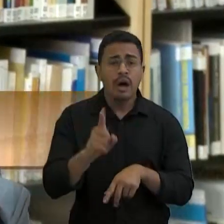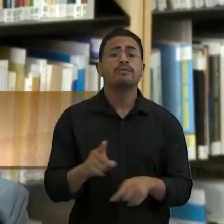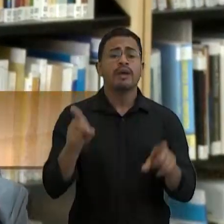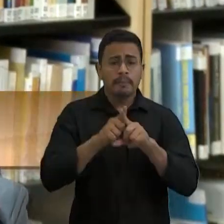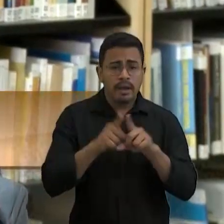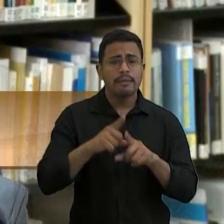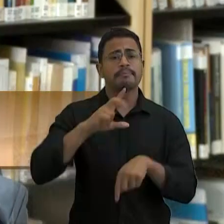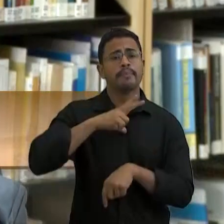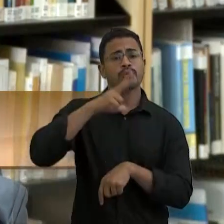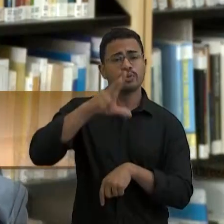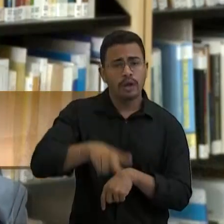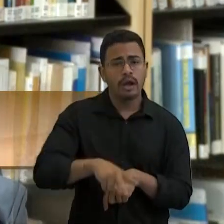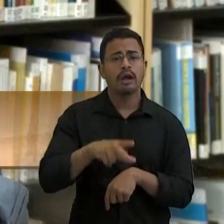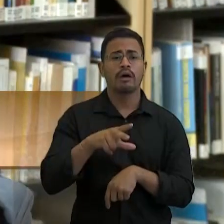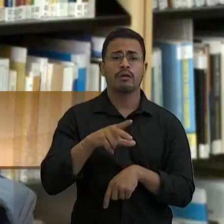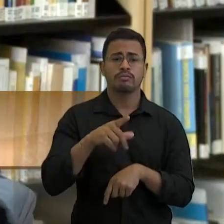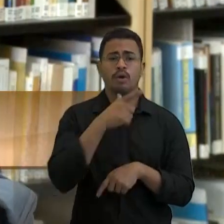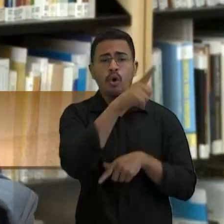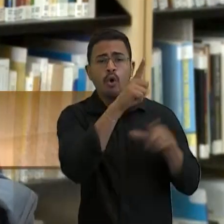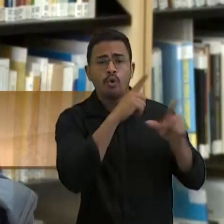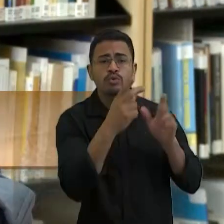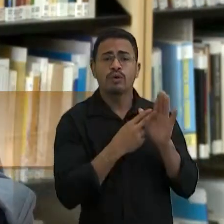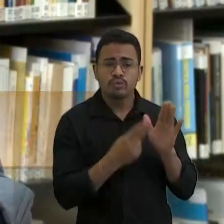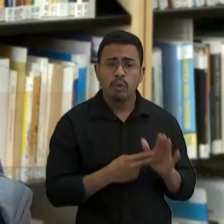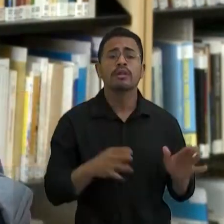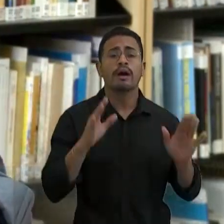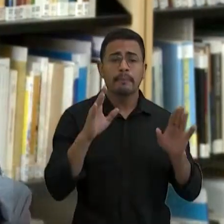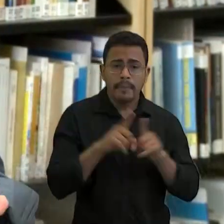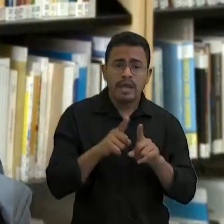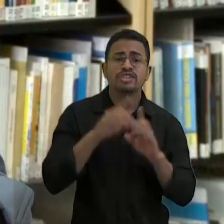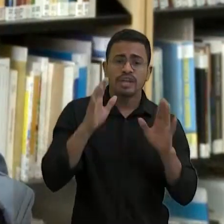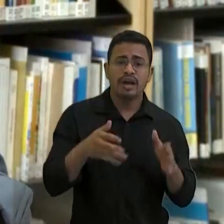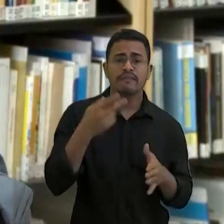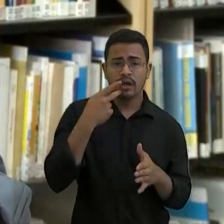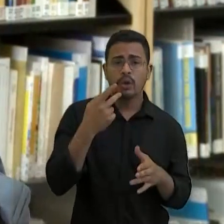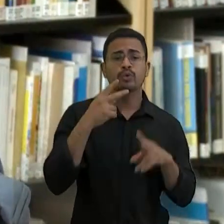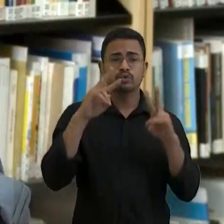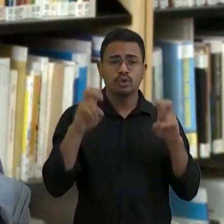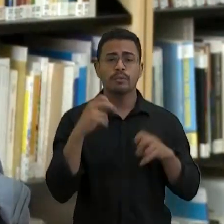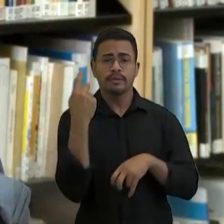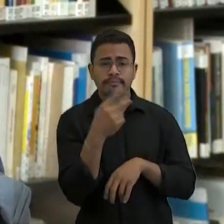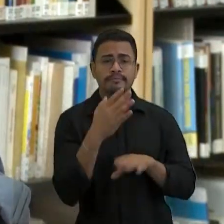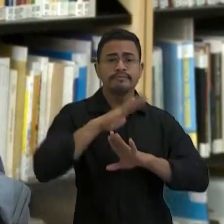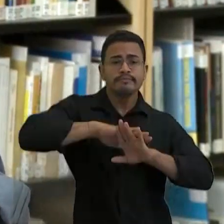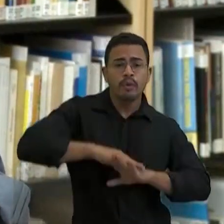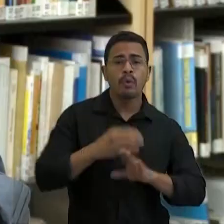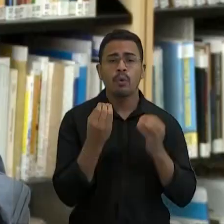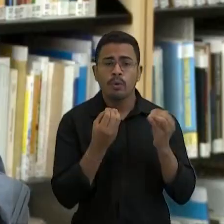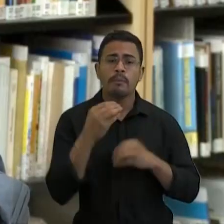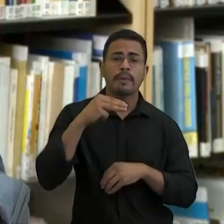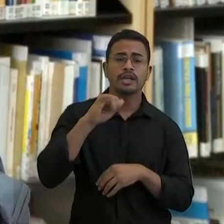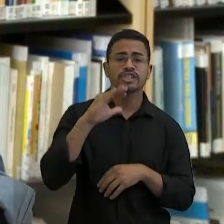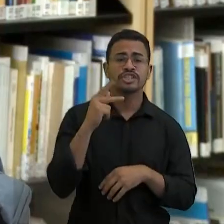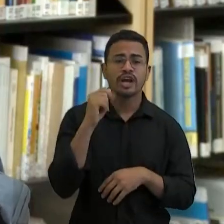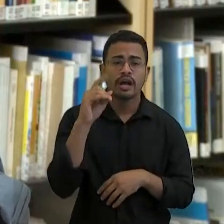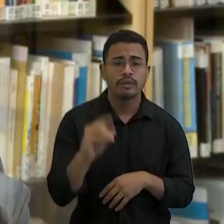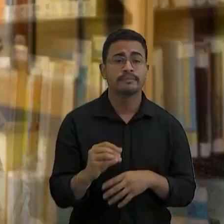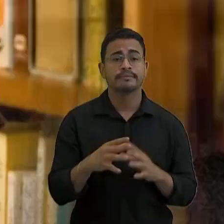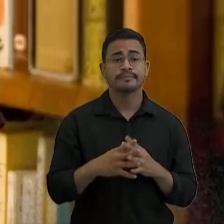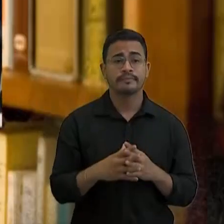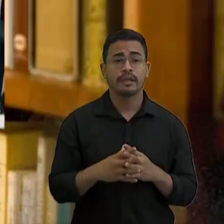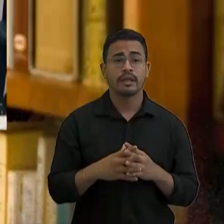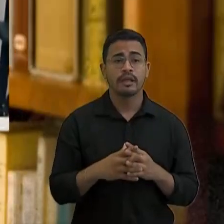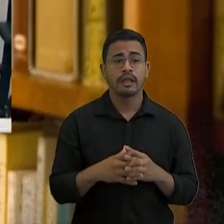outros autores já falaram sobre isso. Quem mais aqui e no mundo todo escreveu sobre mim,